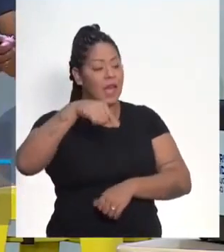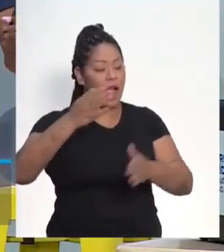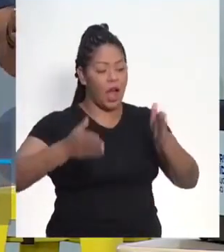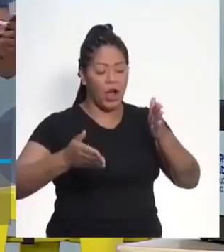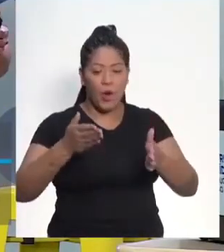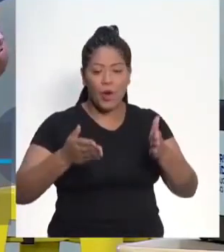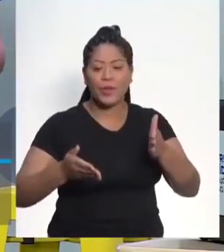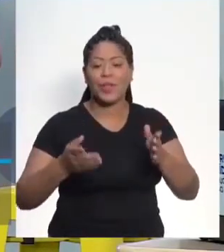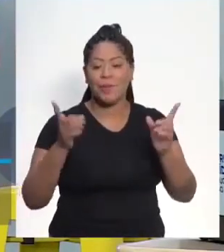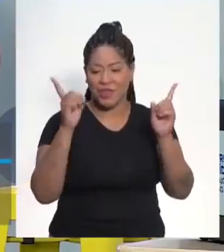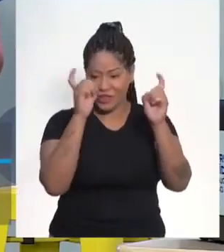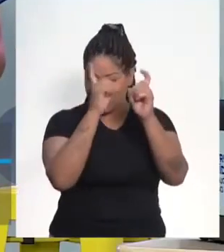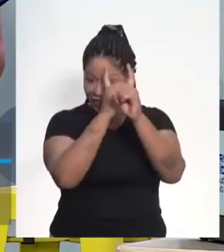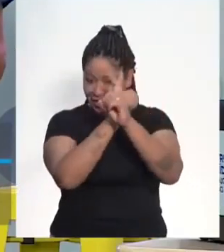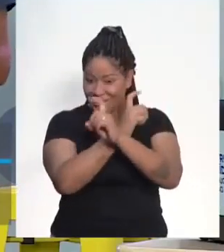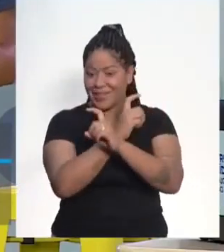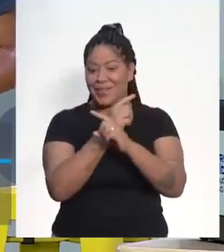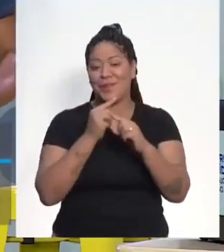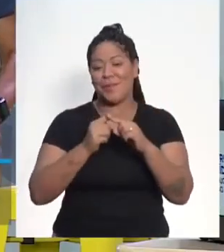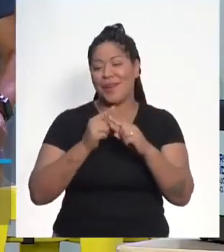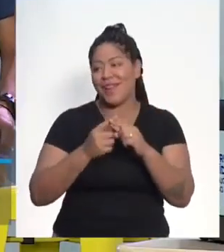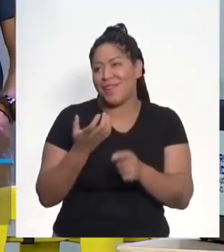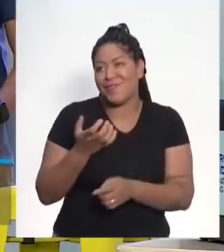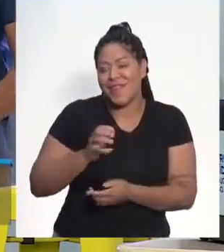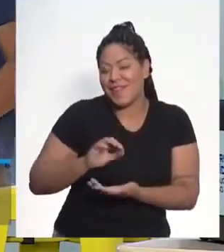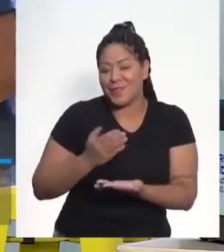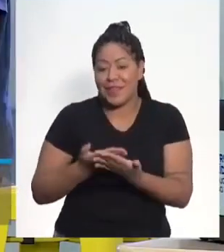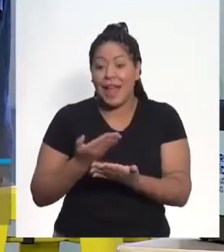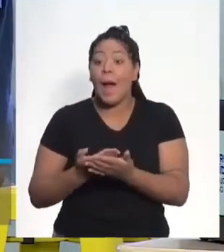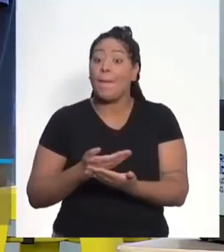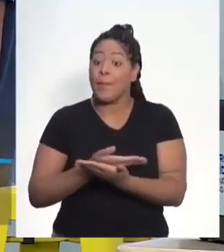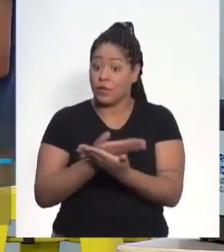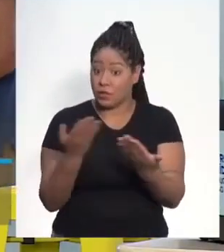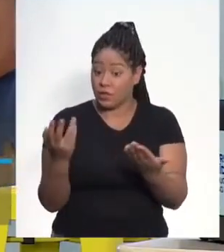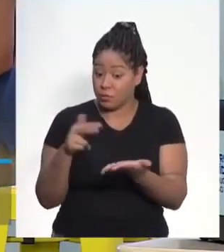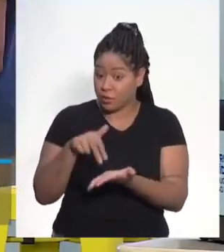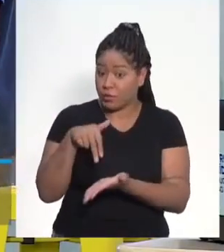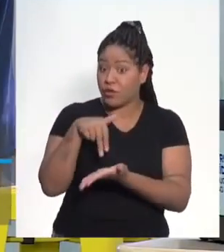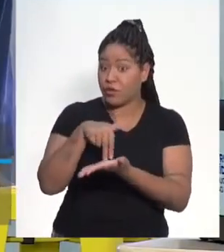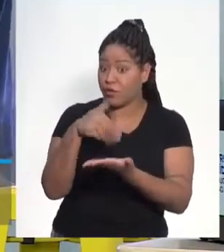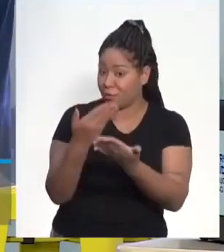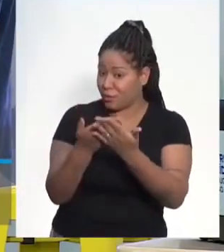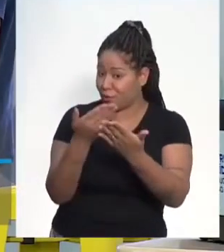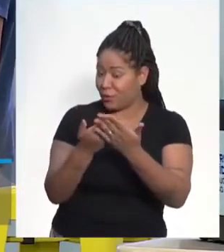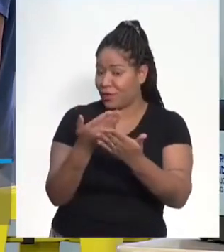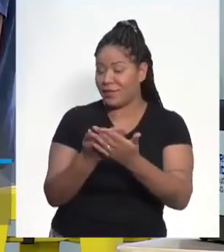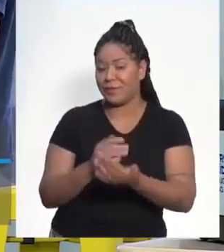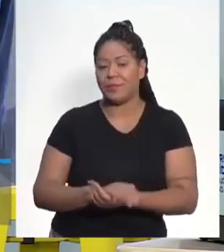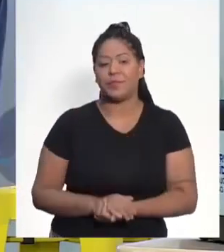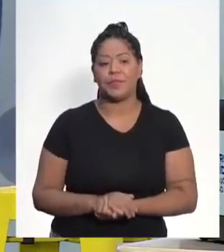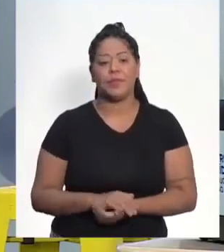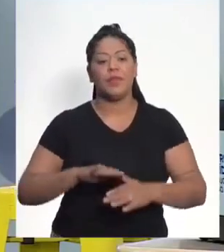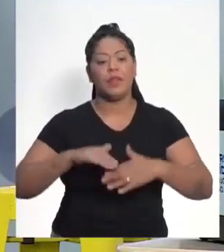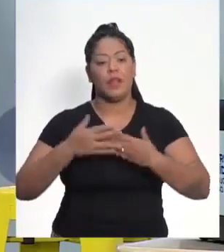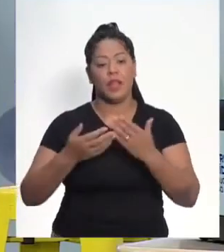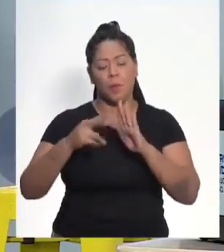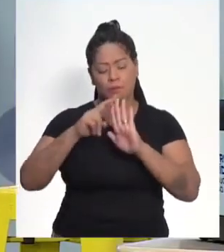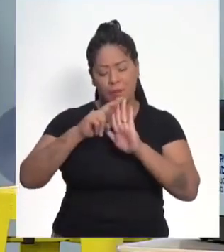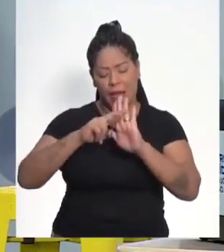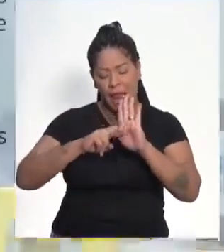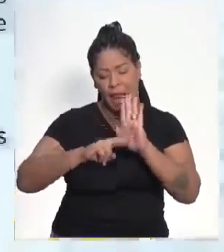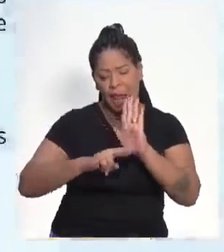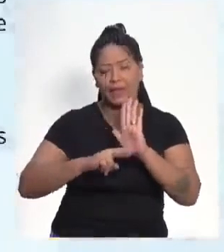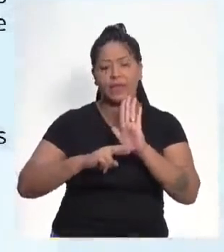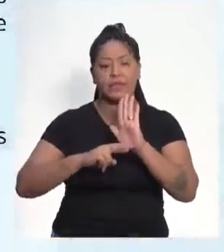um desapego, vamos dizer assim, tá? Mas fica firme aí que já está terminando, tudo bem? Então, a ideia da regra de 3 que não é para